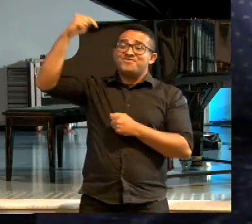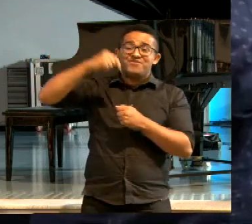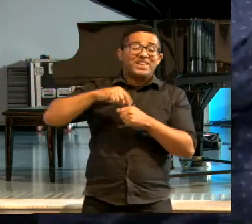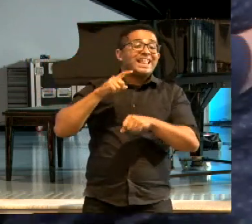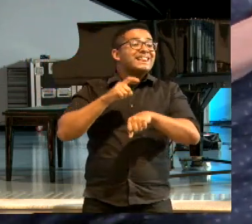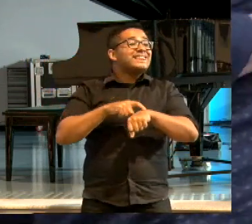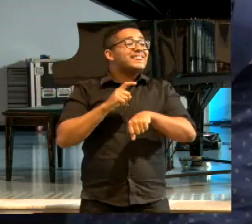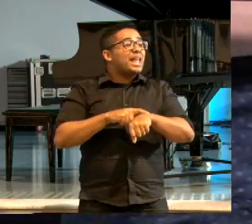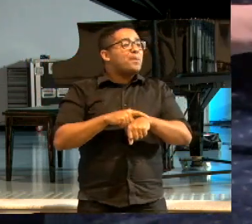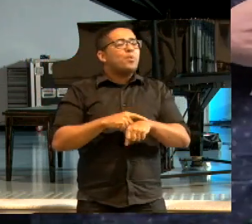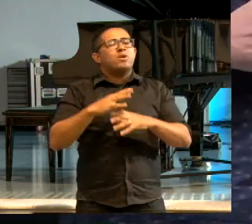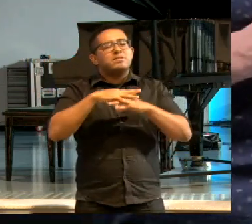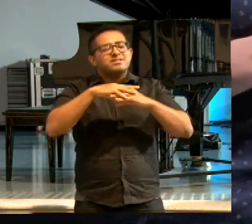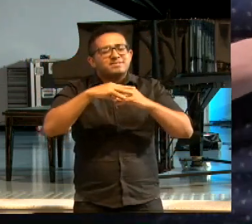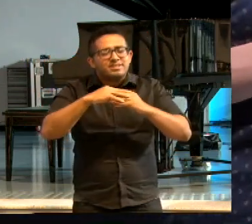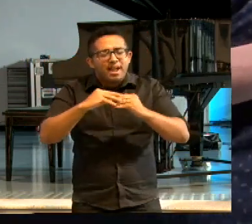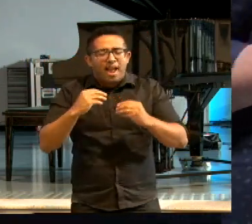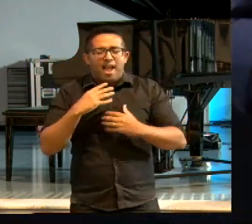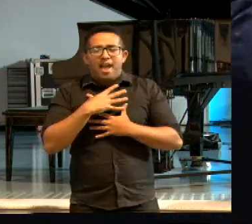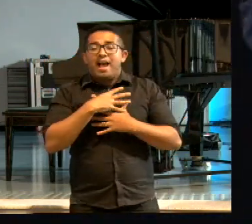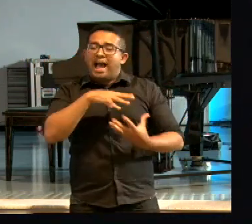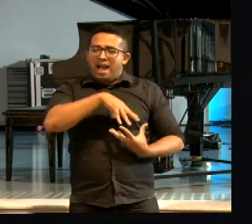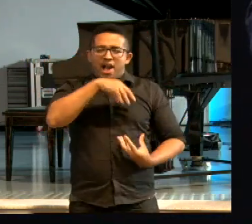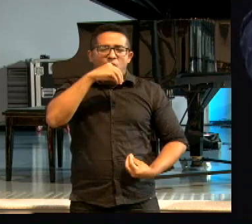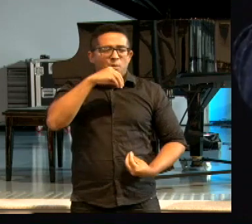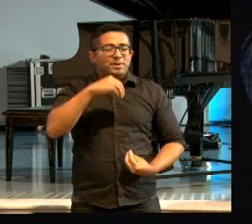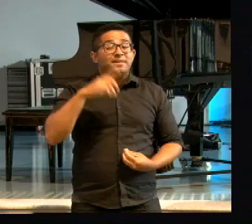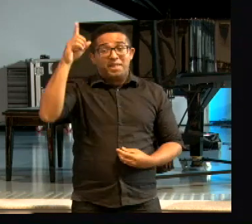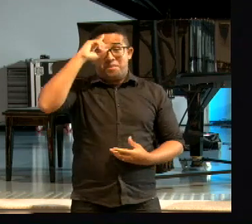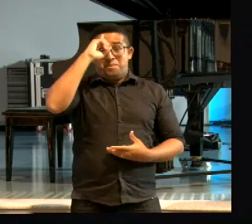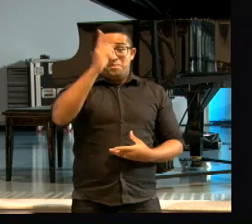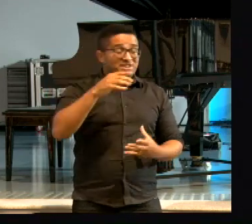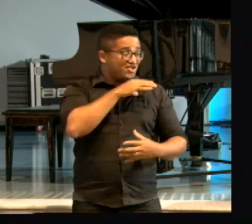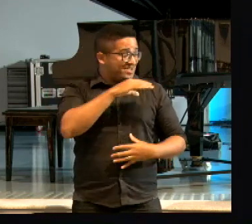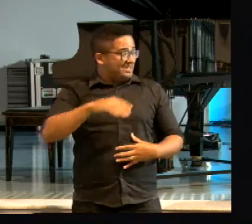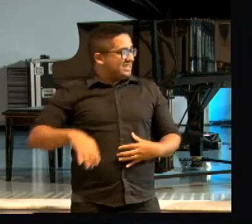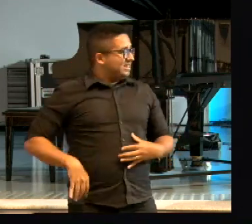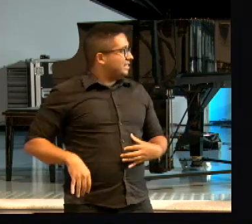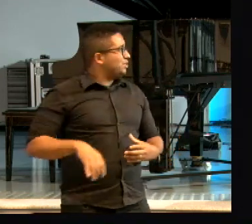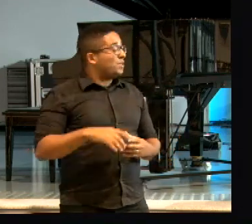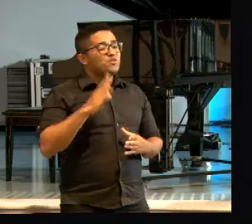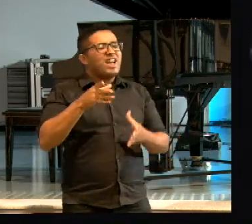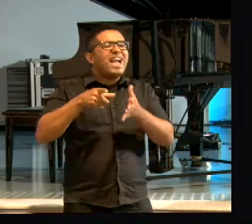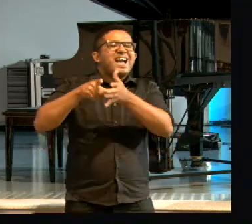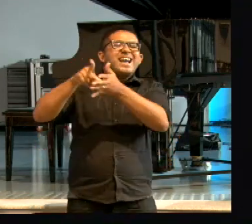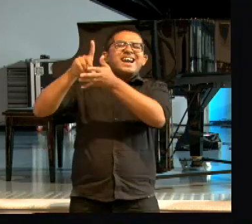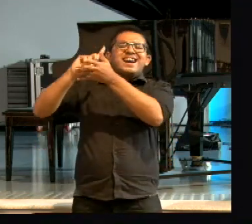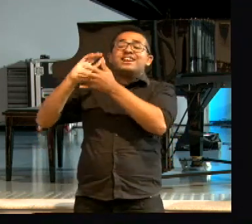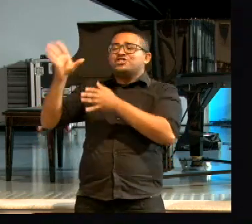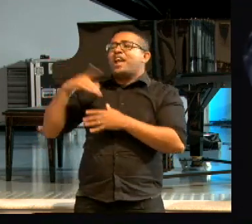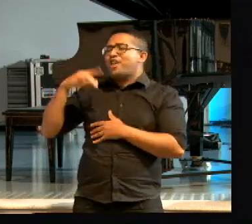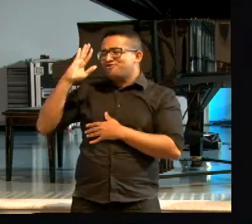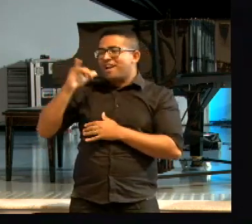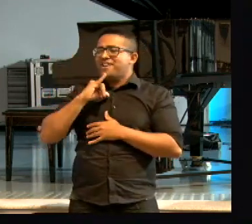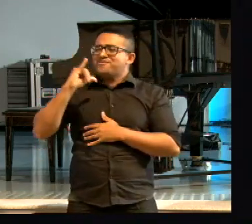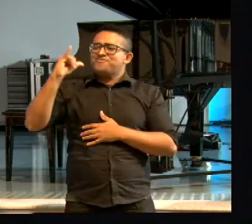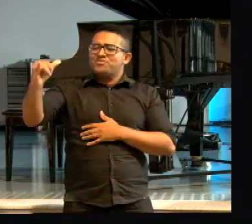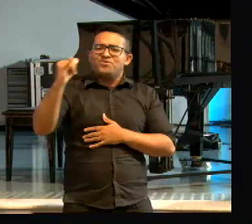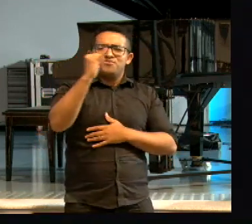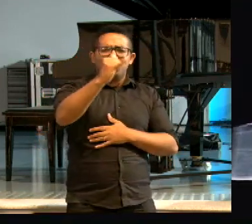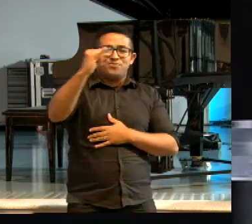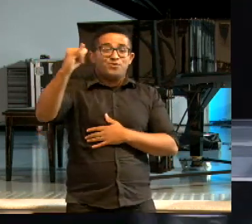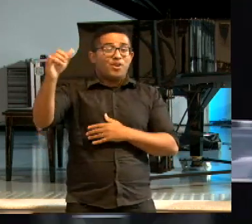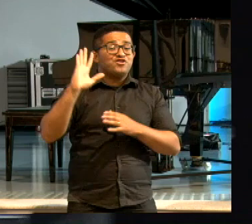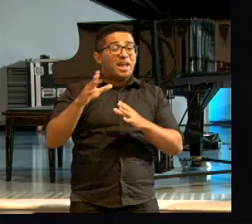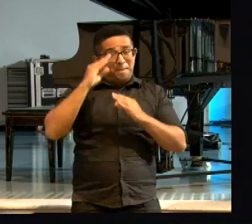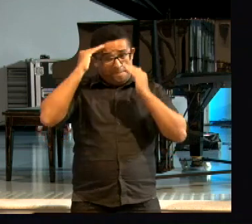de refrigério. E ele diz assim: envie ele o Cristo, o qual já dantes vos foi indicado. Esse envie ele o Cristo, ele